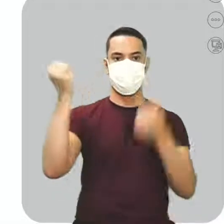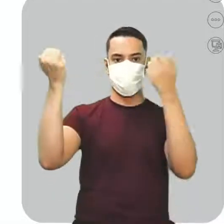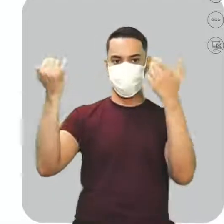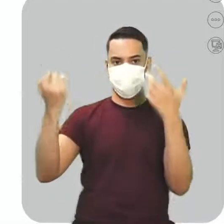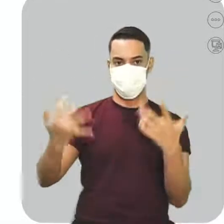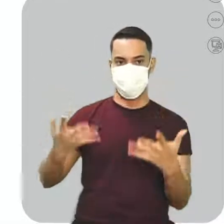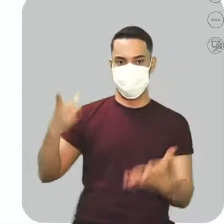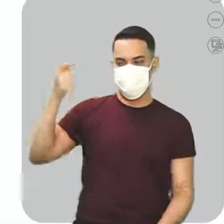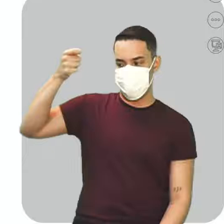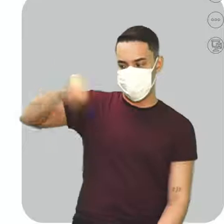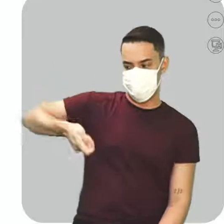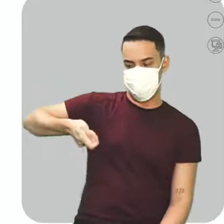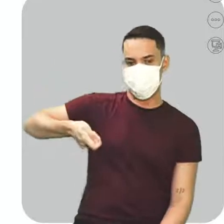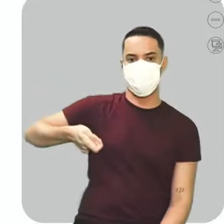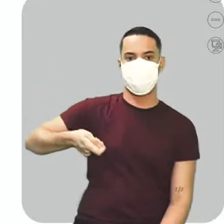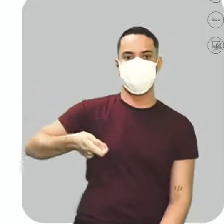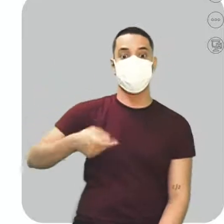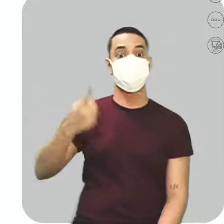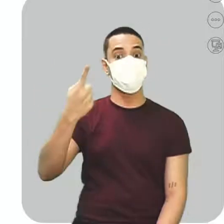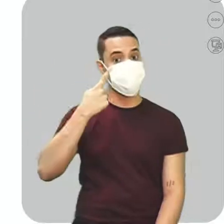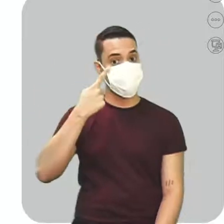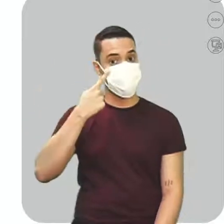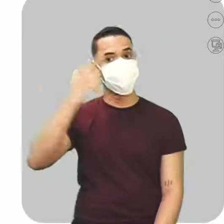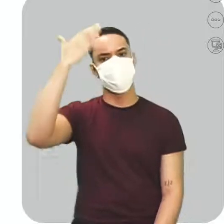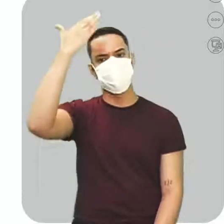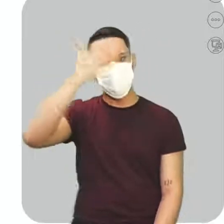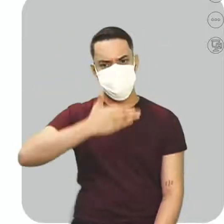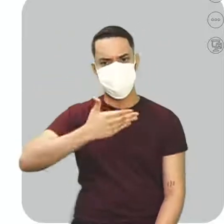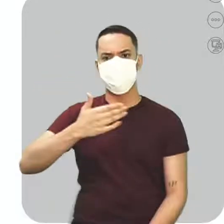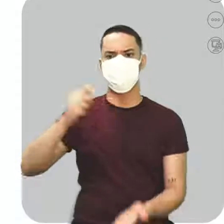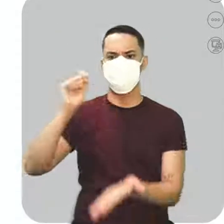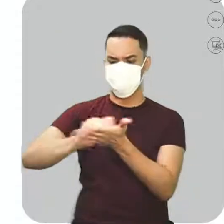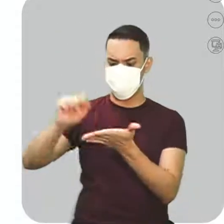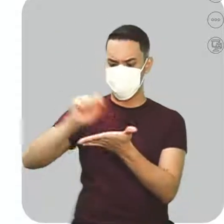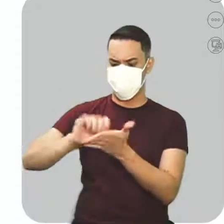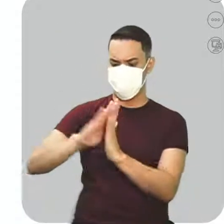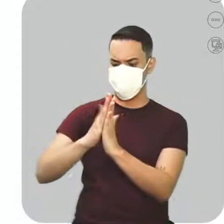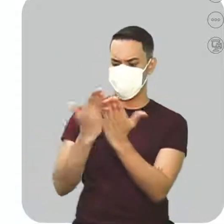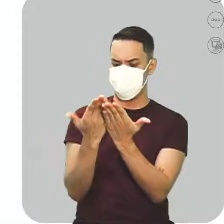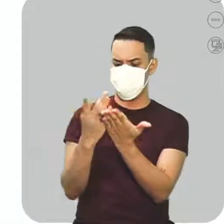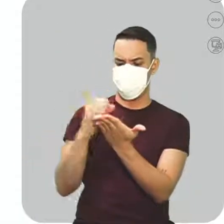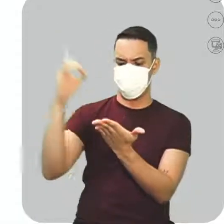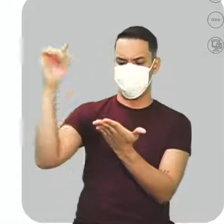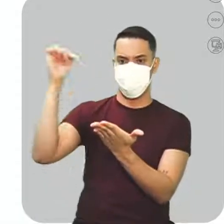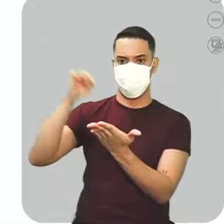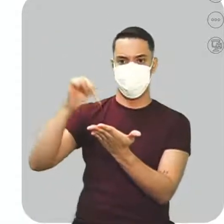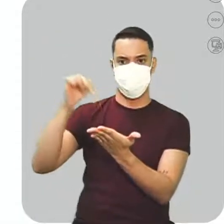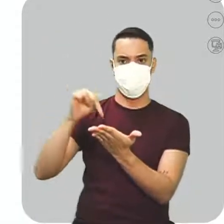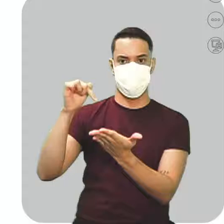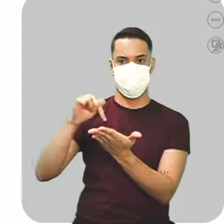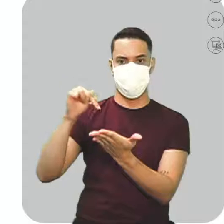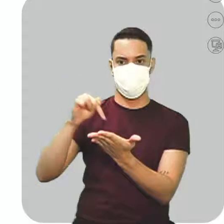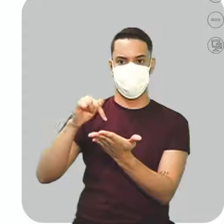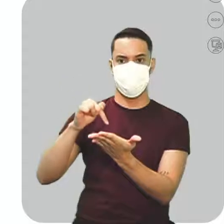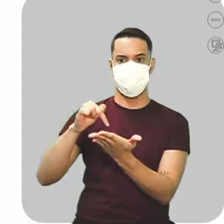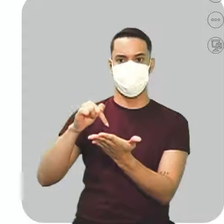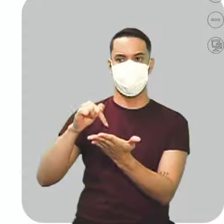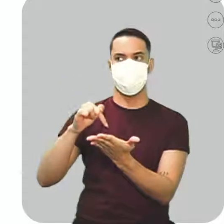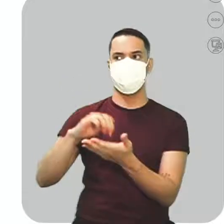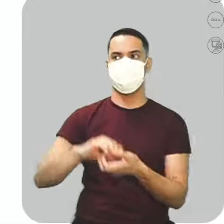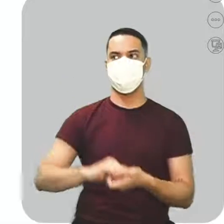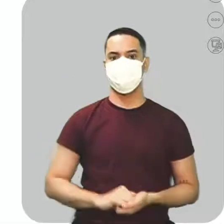de autoridade, há de prová-la com a Escritura. Então, a base aí, a autoridade é quem?